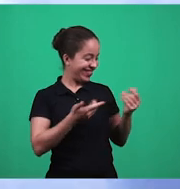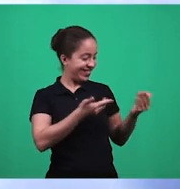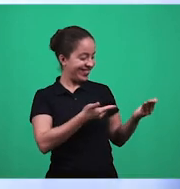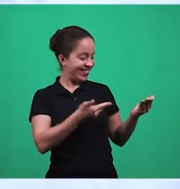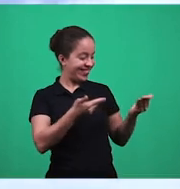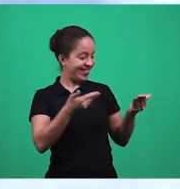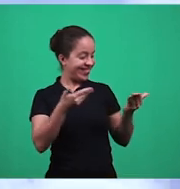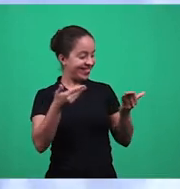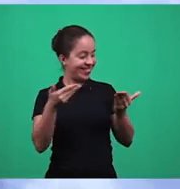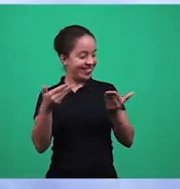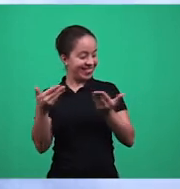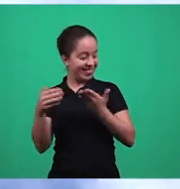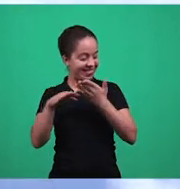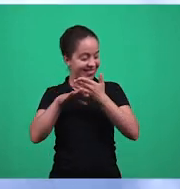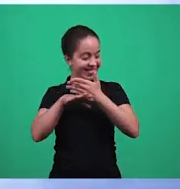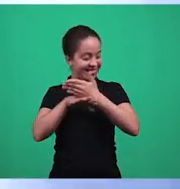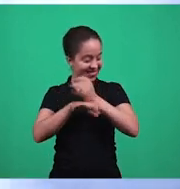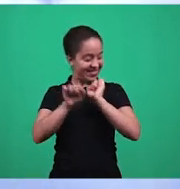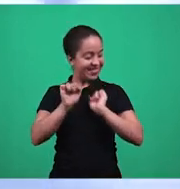receberá,